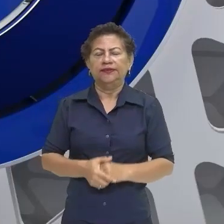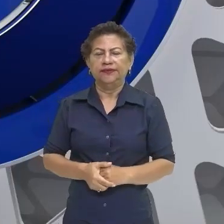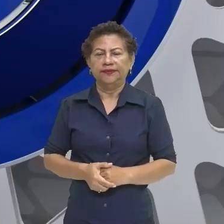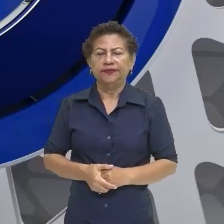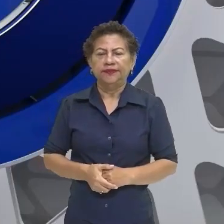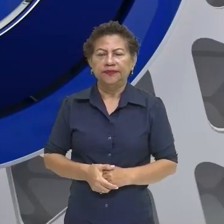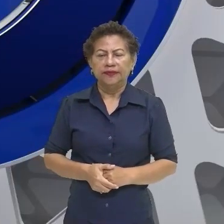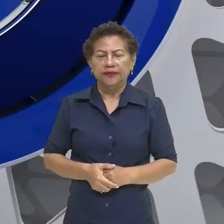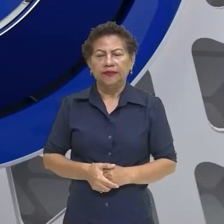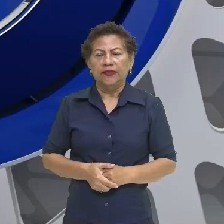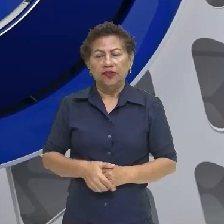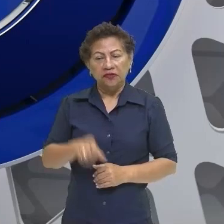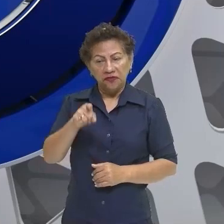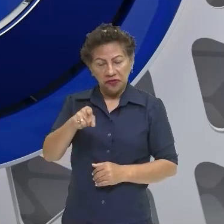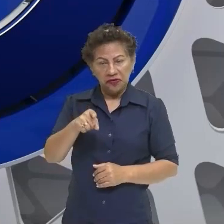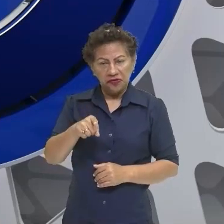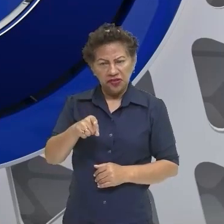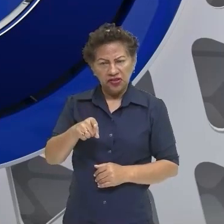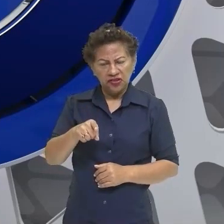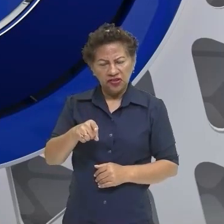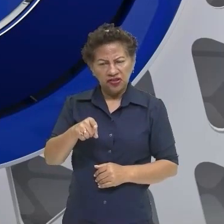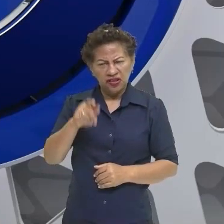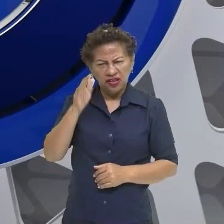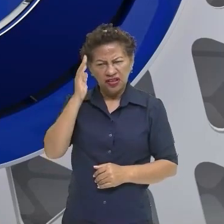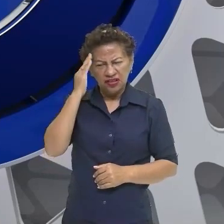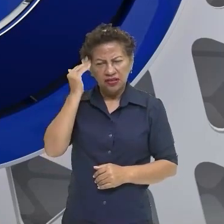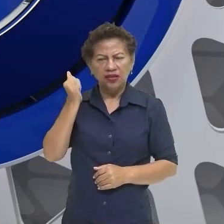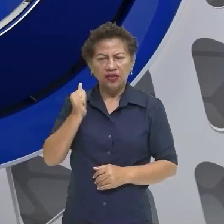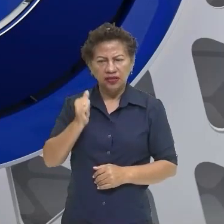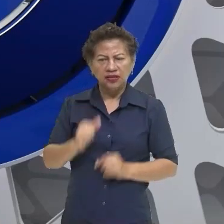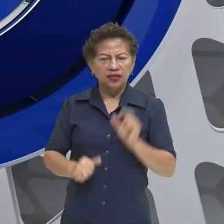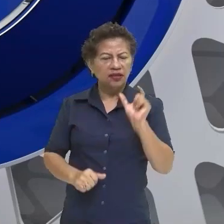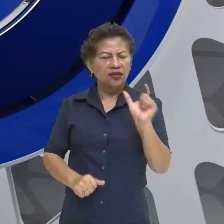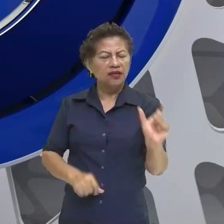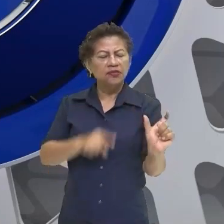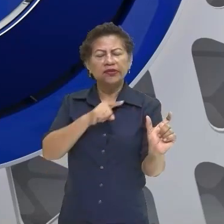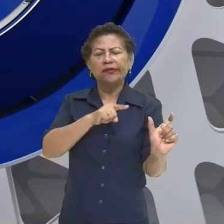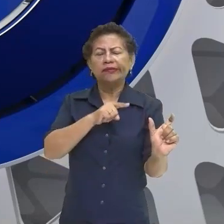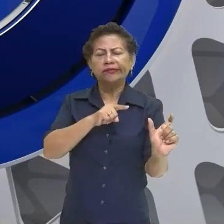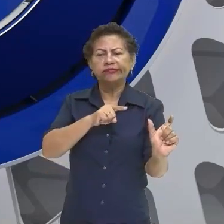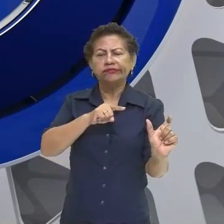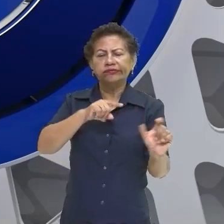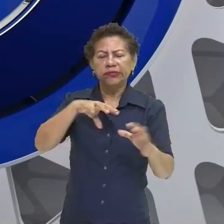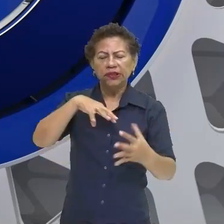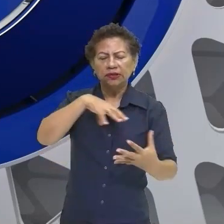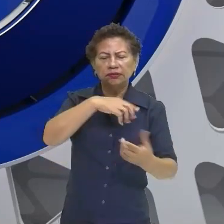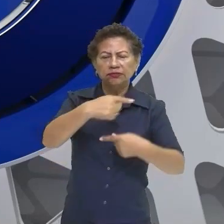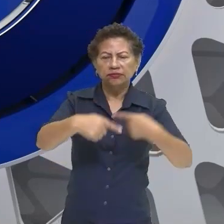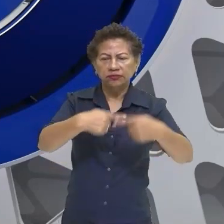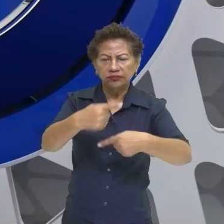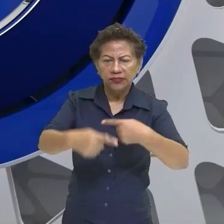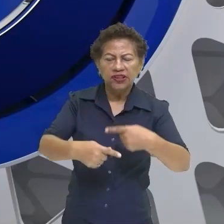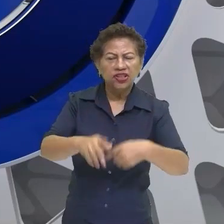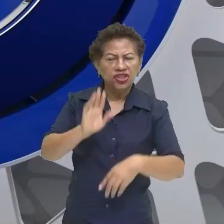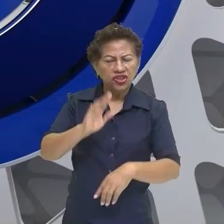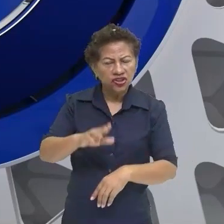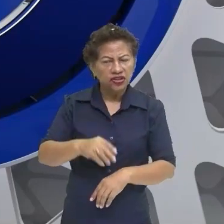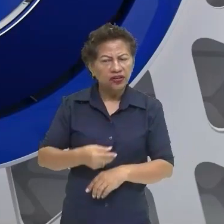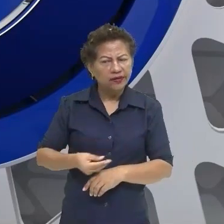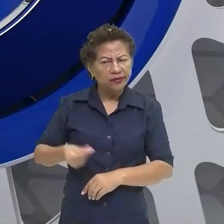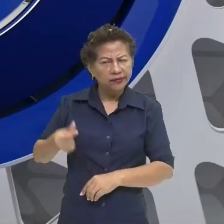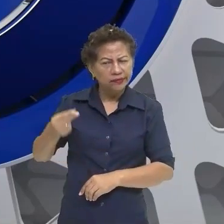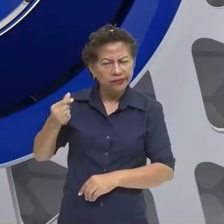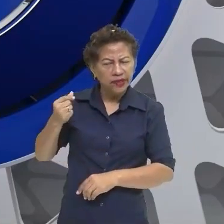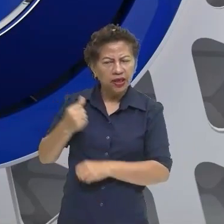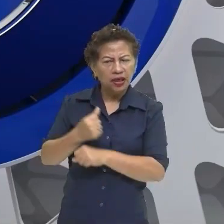vocês provavelmente já se depararam aí com esse termo. E ele já existia há muitos anos, né? Mas ele